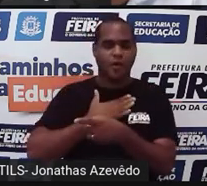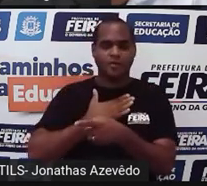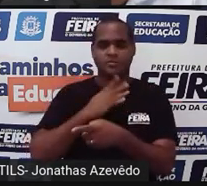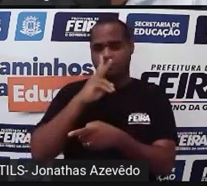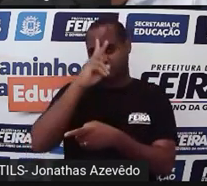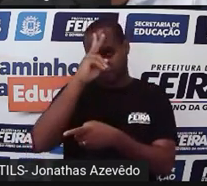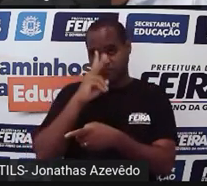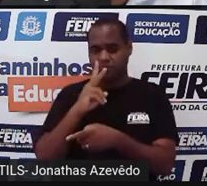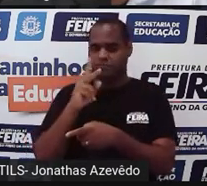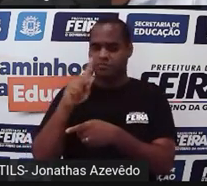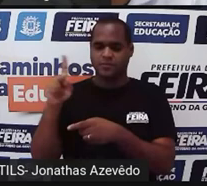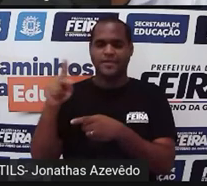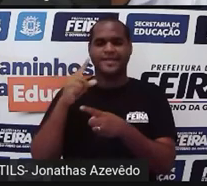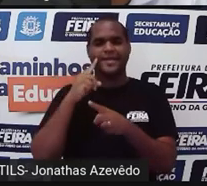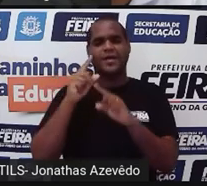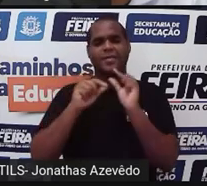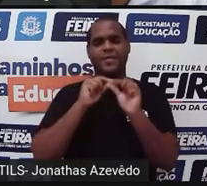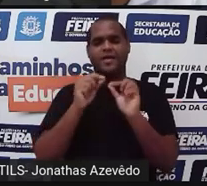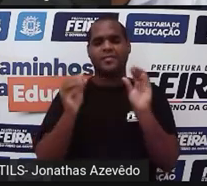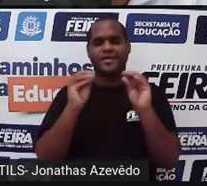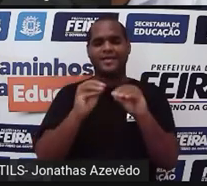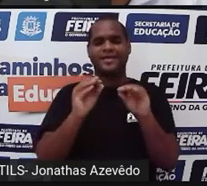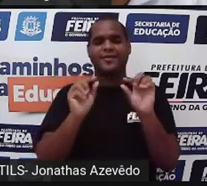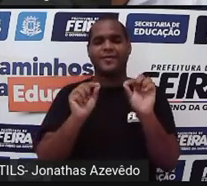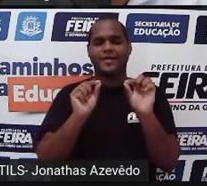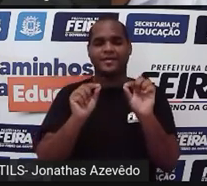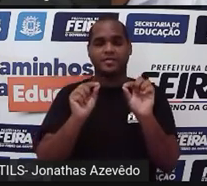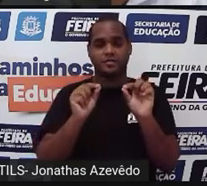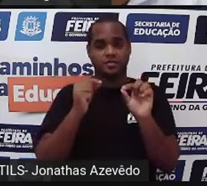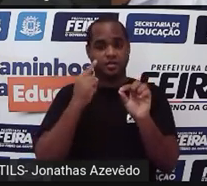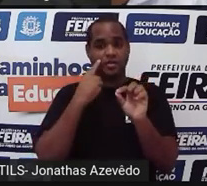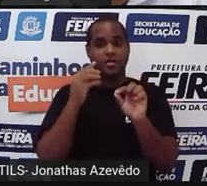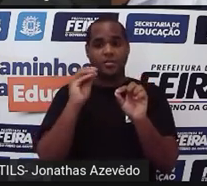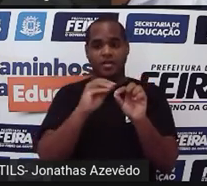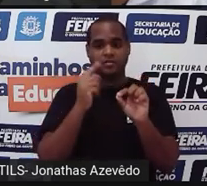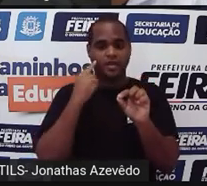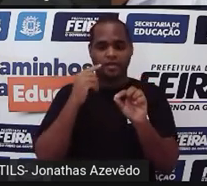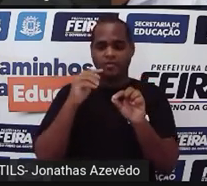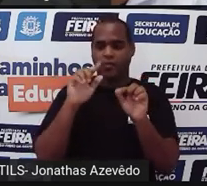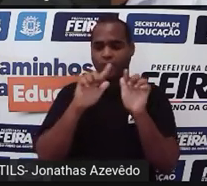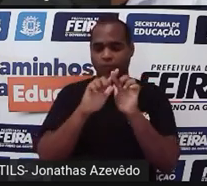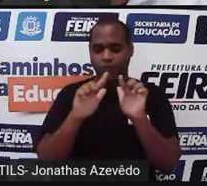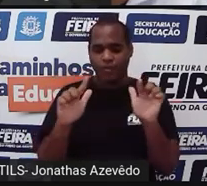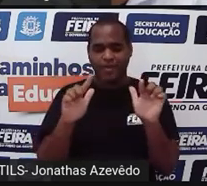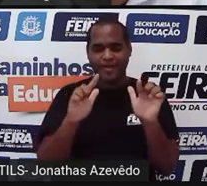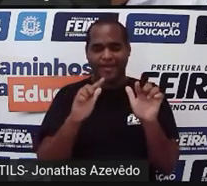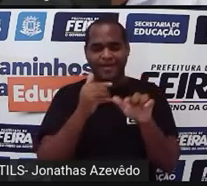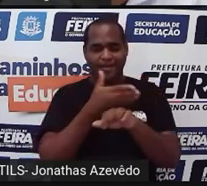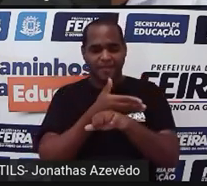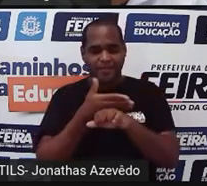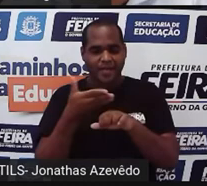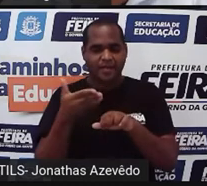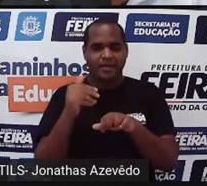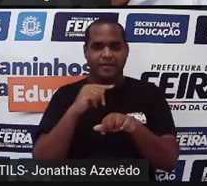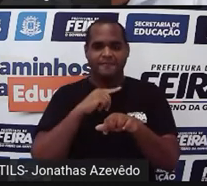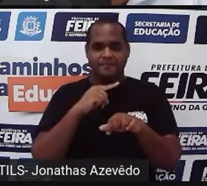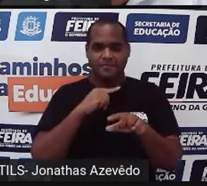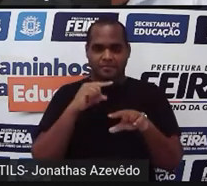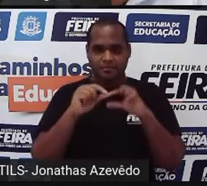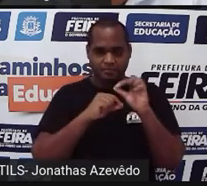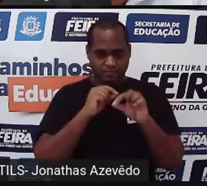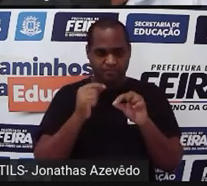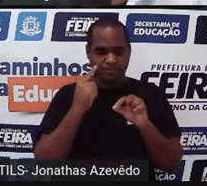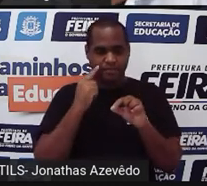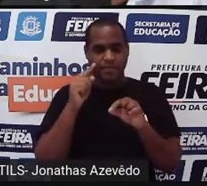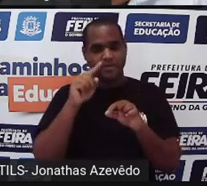de história, professor, eu já sei onde é que eu vou colocar, ó. Eu vou colocar naquele espaço em branco dentro da circunferência que eu usei